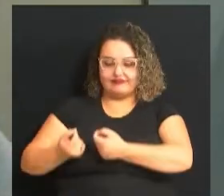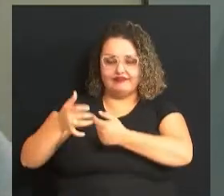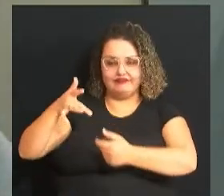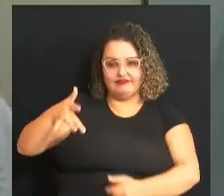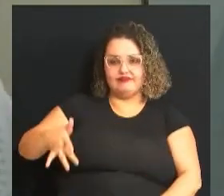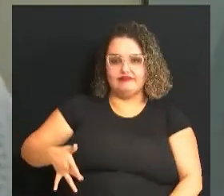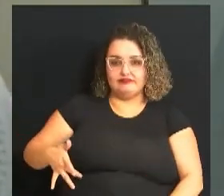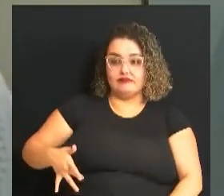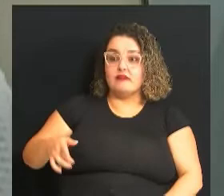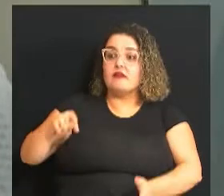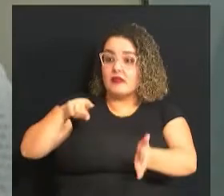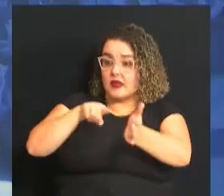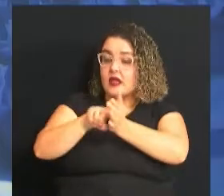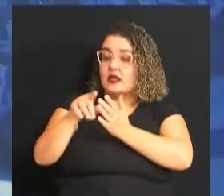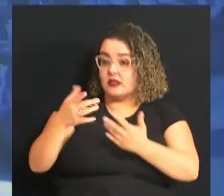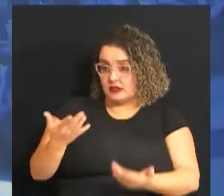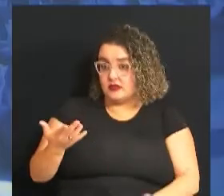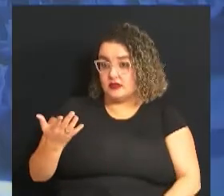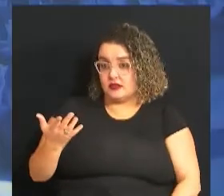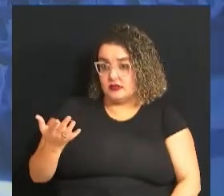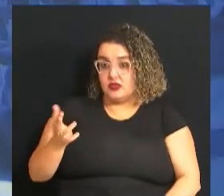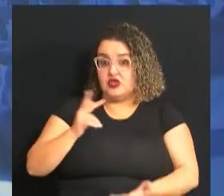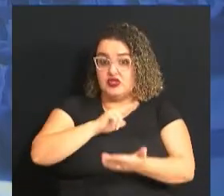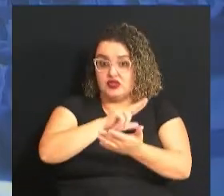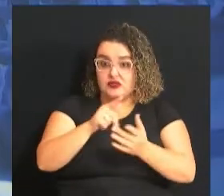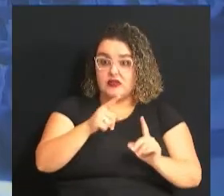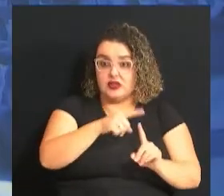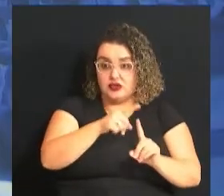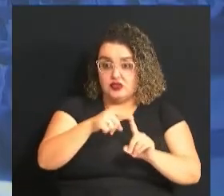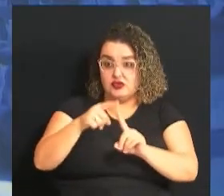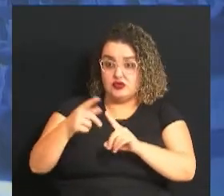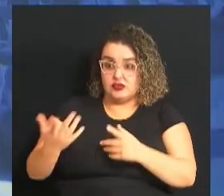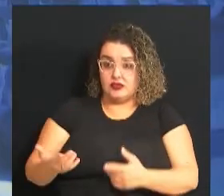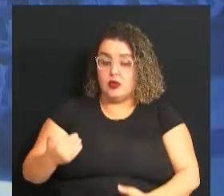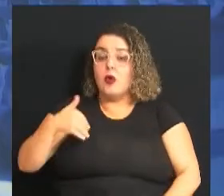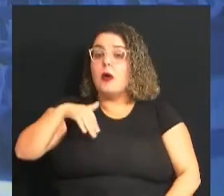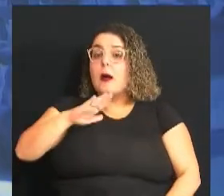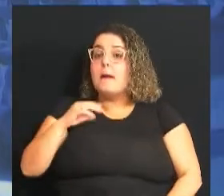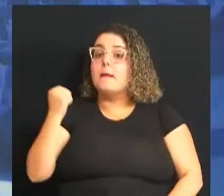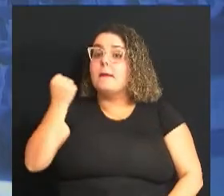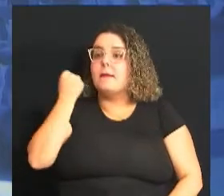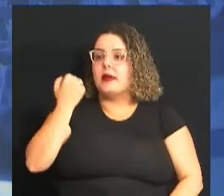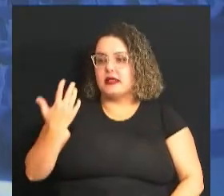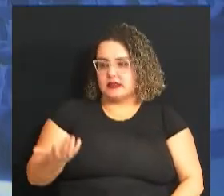te perguntar isso, diante de tantos tipos de hepatite, qual que é a mais grave?